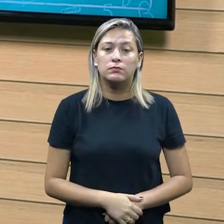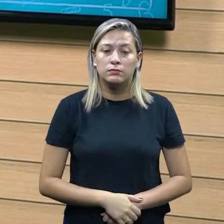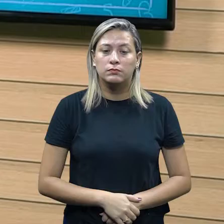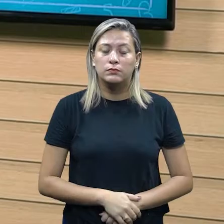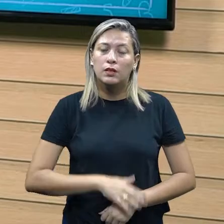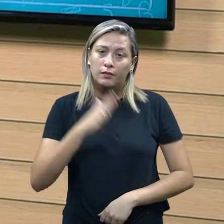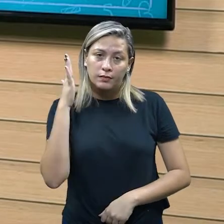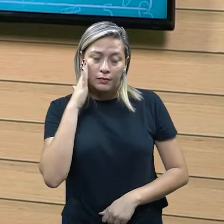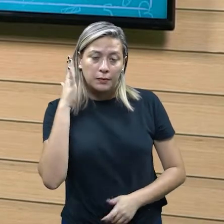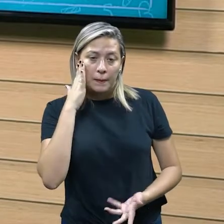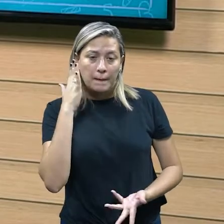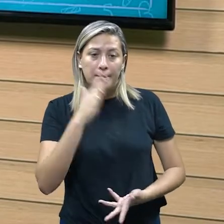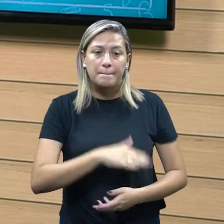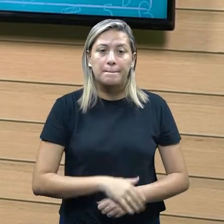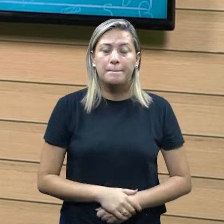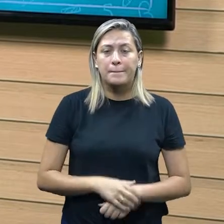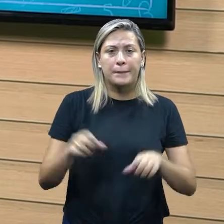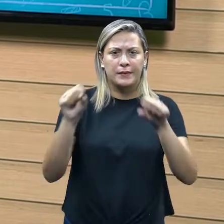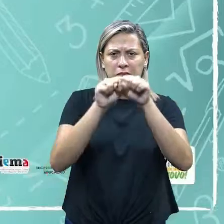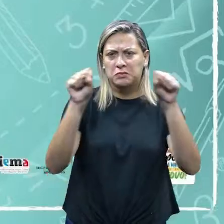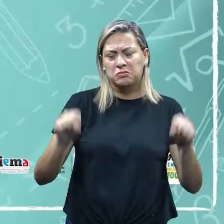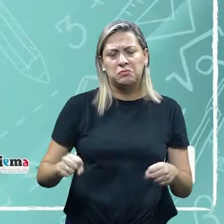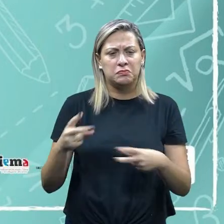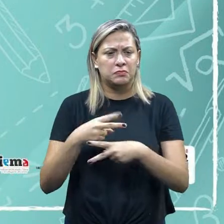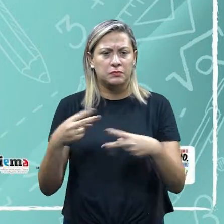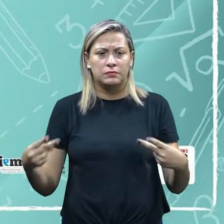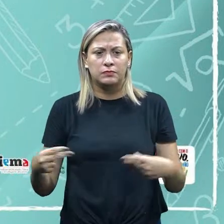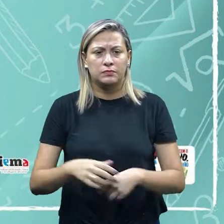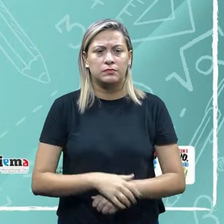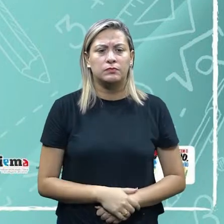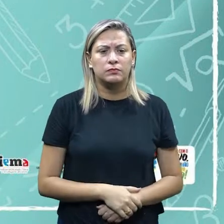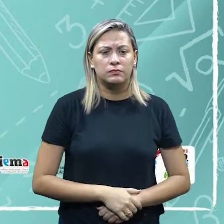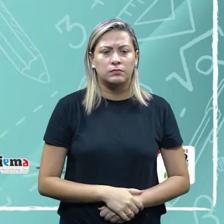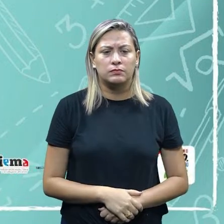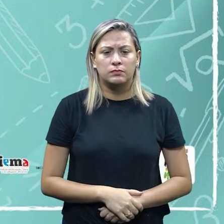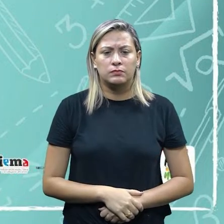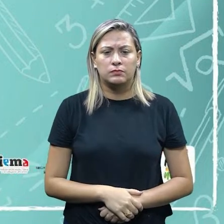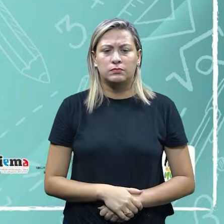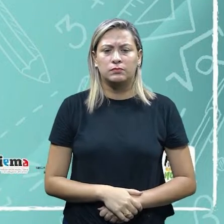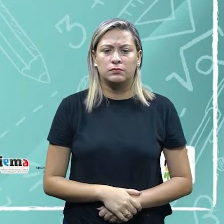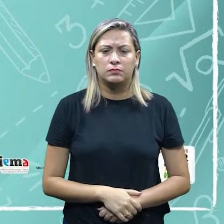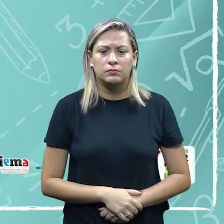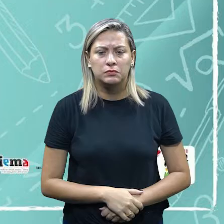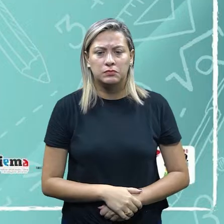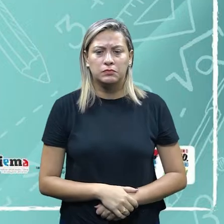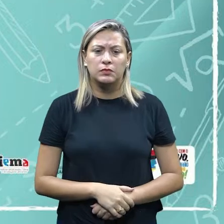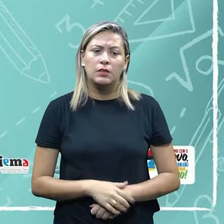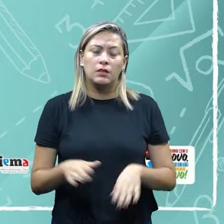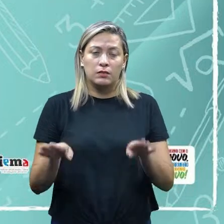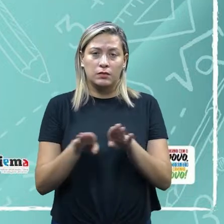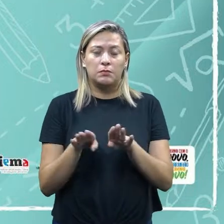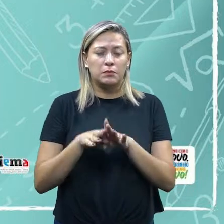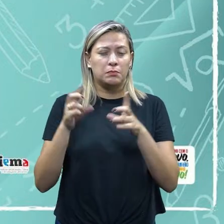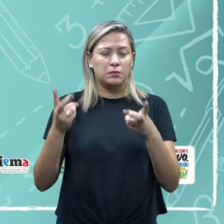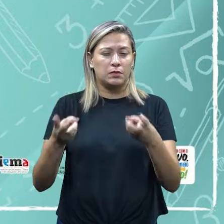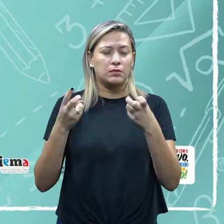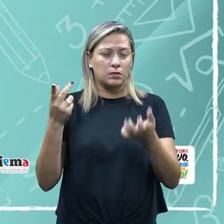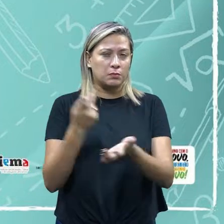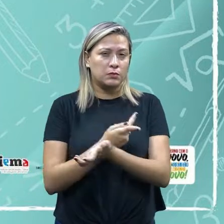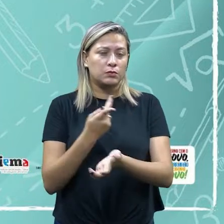interpretar sistemas, enfim. Ferramentas de verificação de erros em tempo real. Então ele consegue estar ali